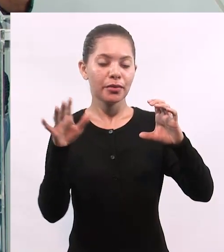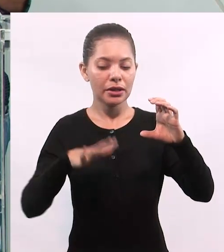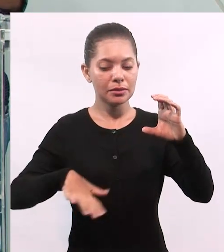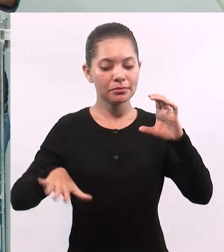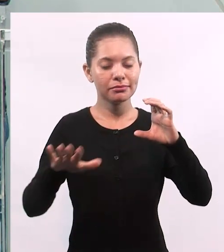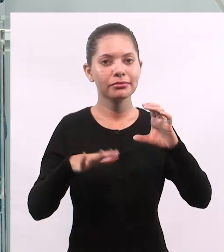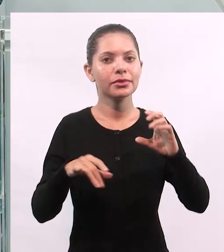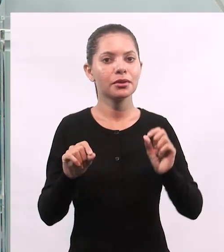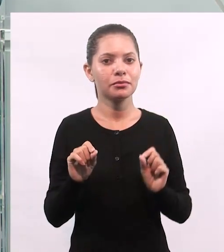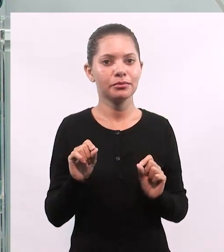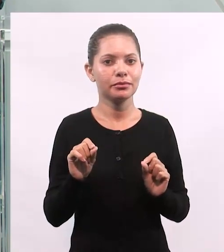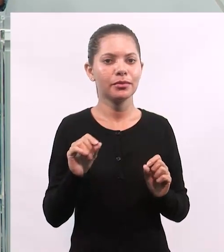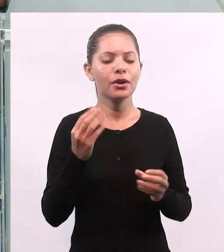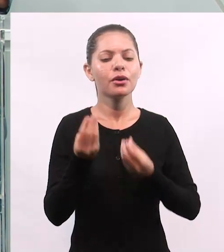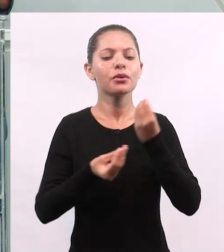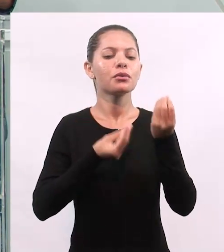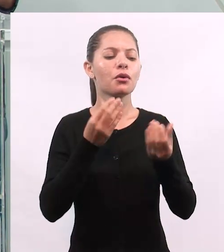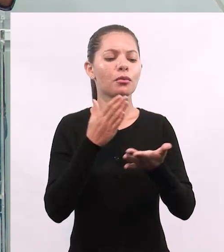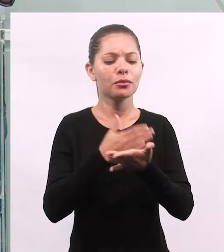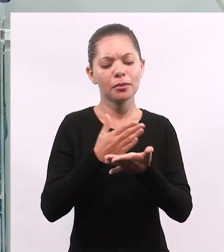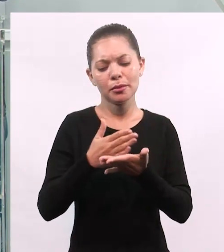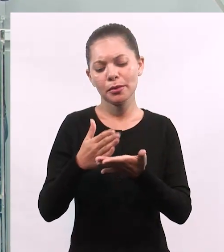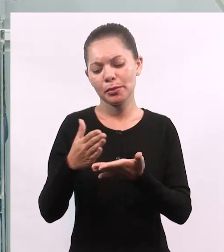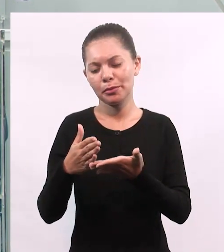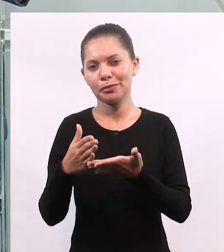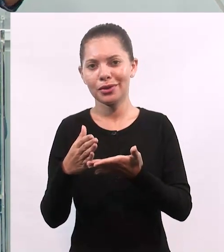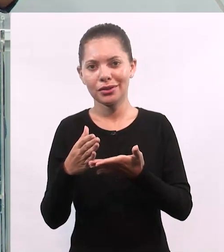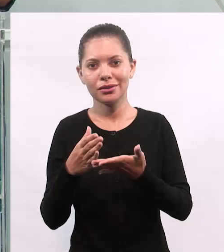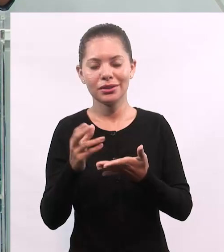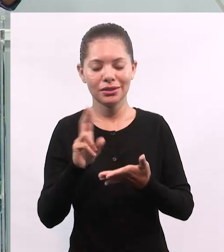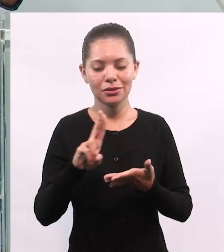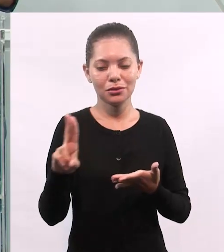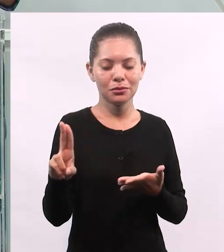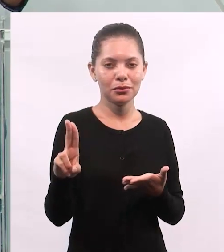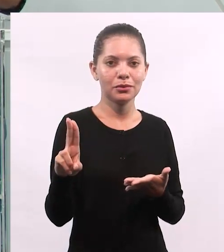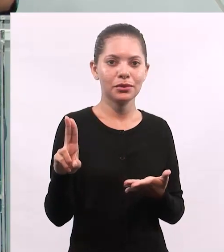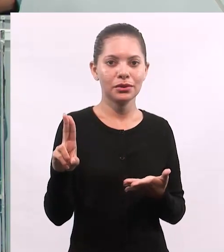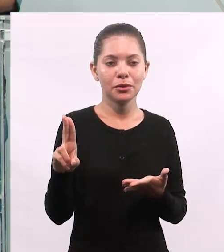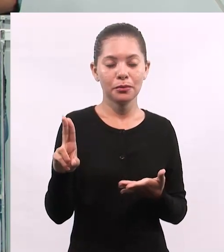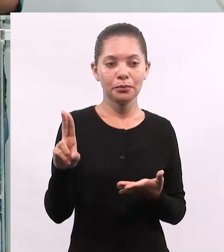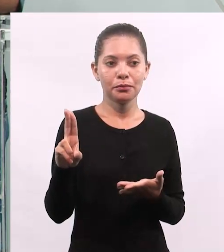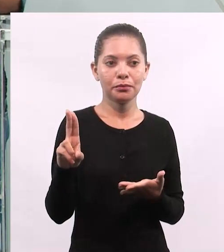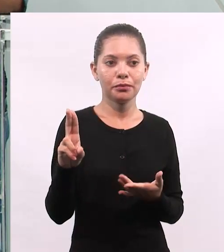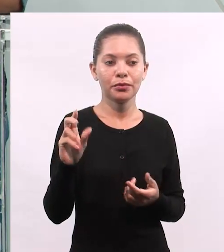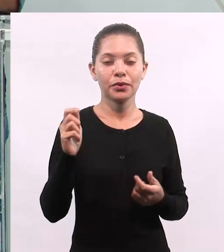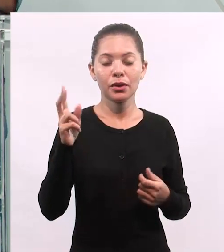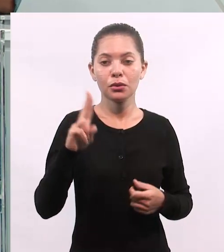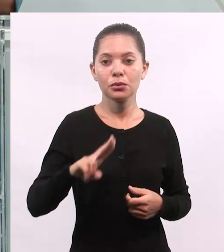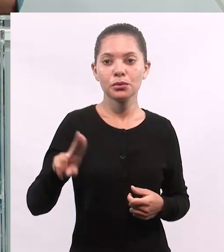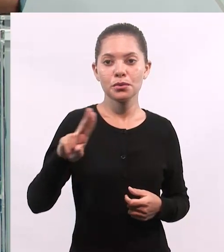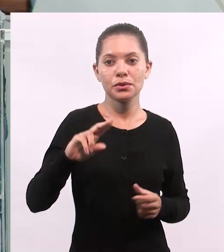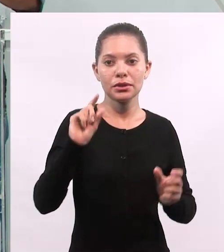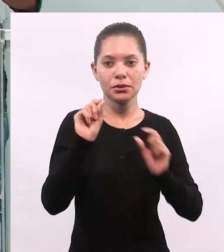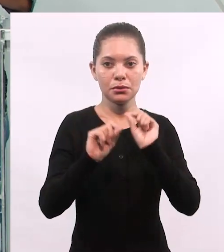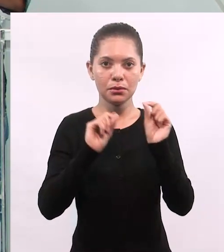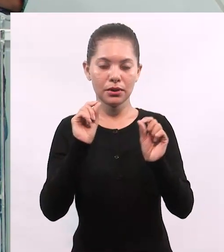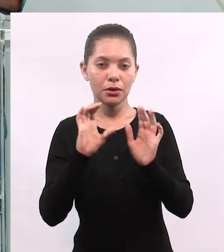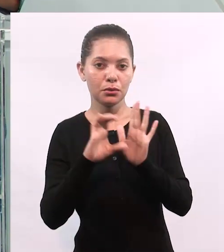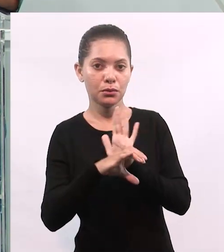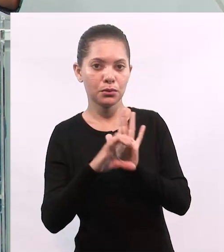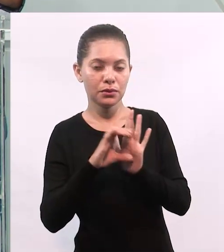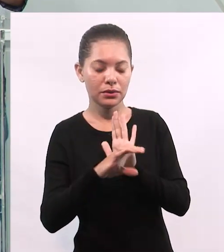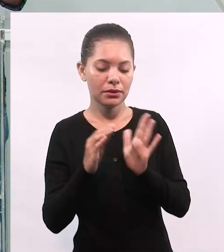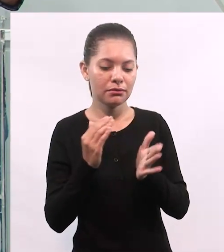figura plana, o que a gente chama de figura espacial, como que a gente subdivide essas nomenclaturas e adotando então